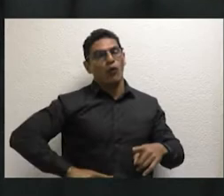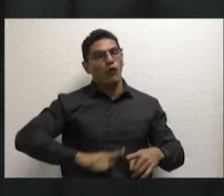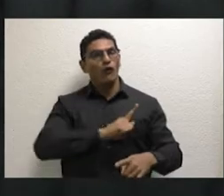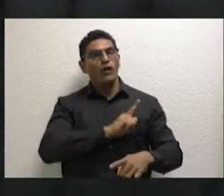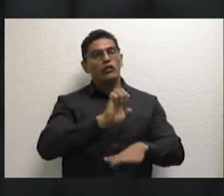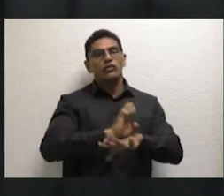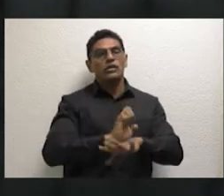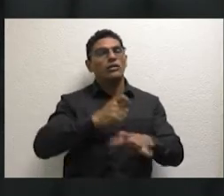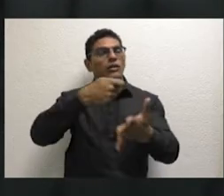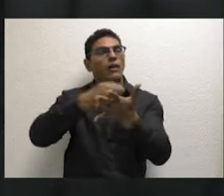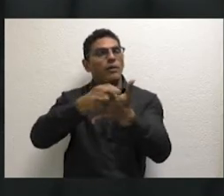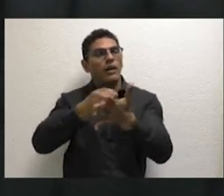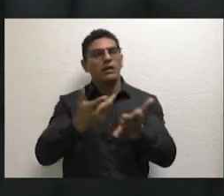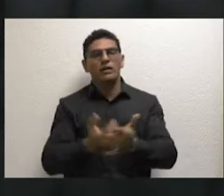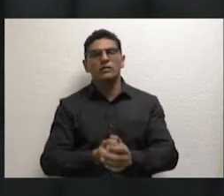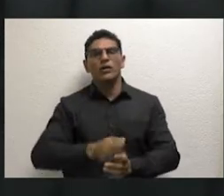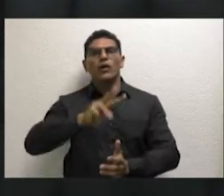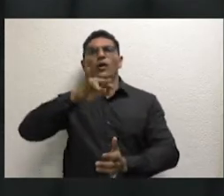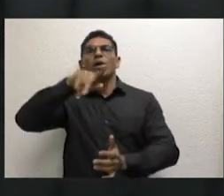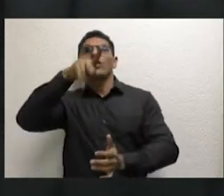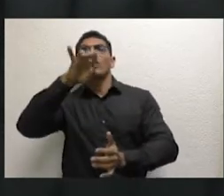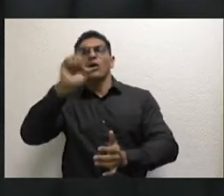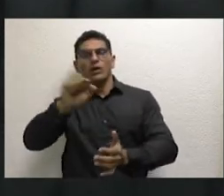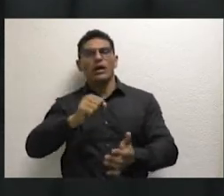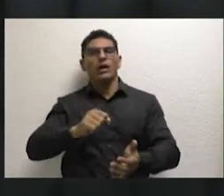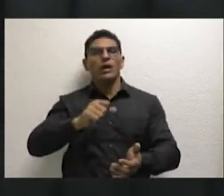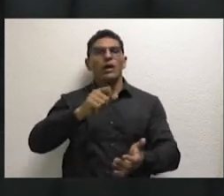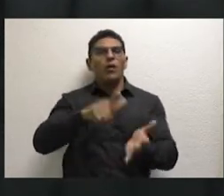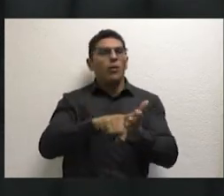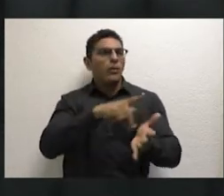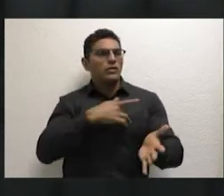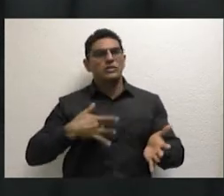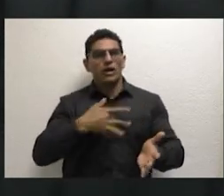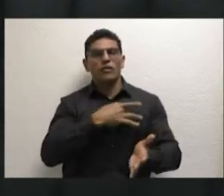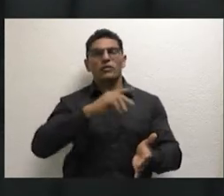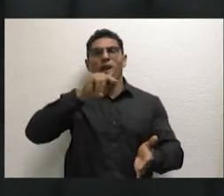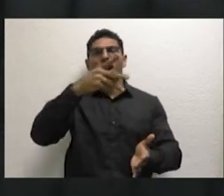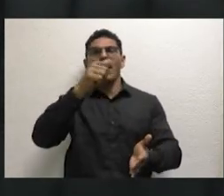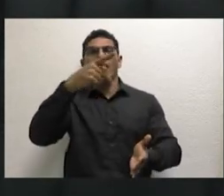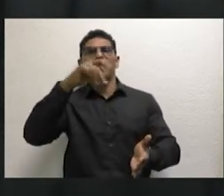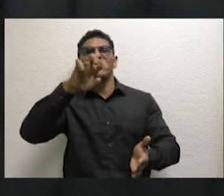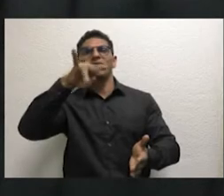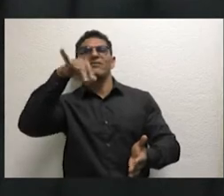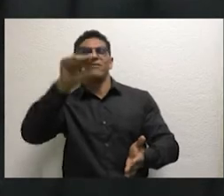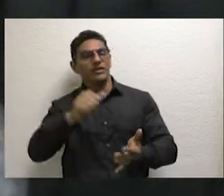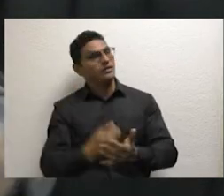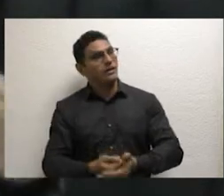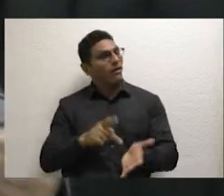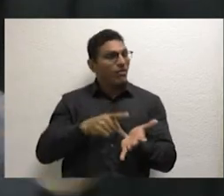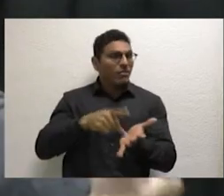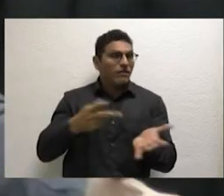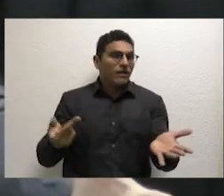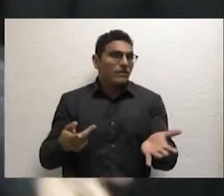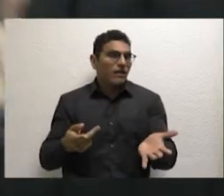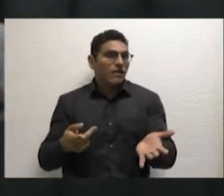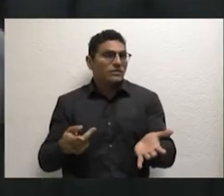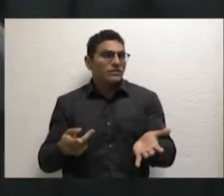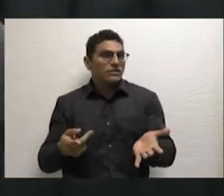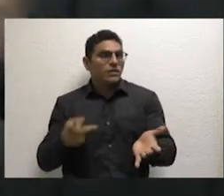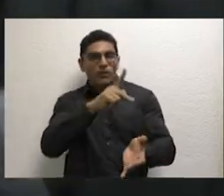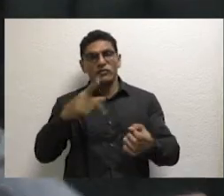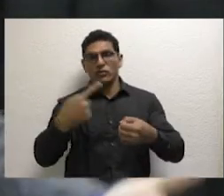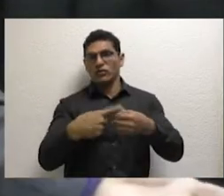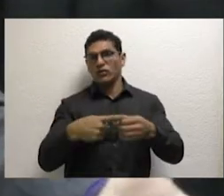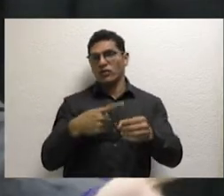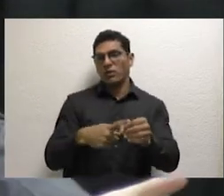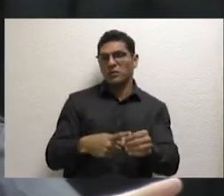estado está pagando um plano de saúde para a pivida e que na verdade os professores do interior que praticamente